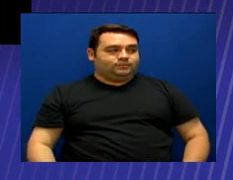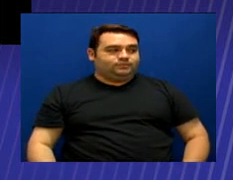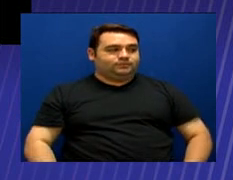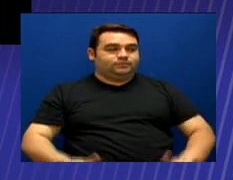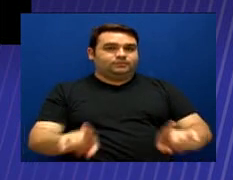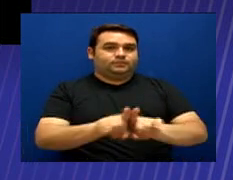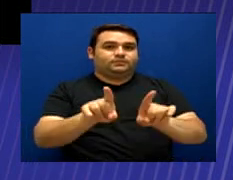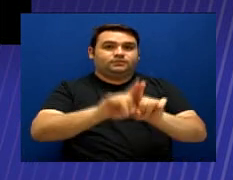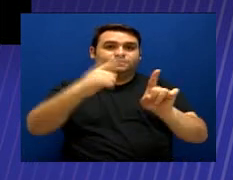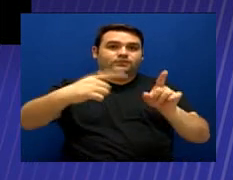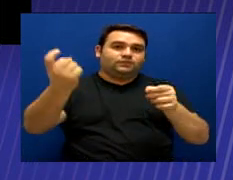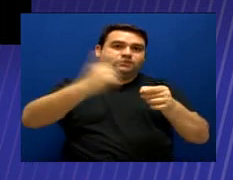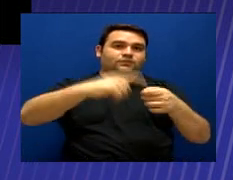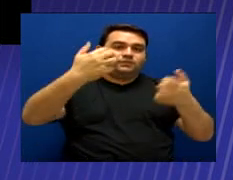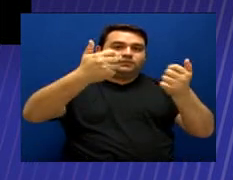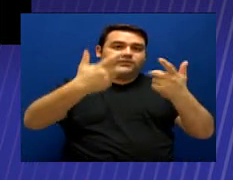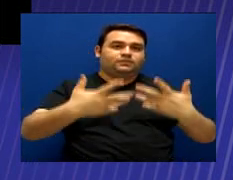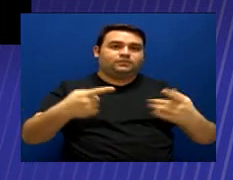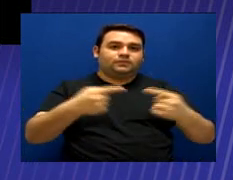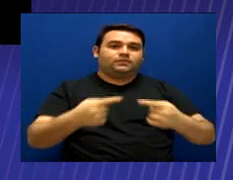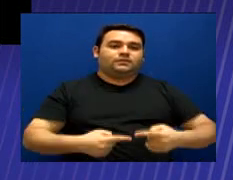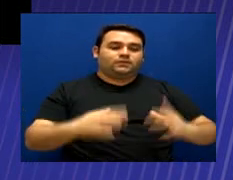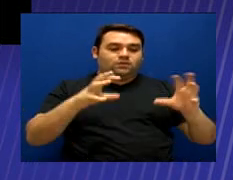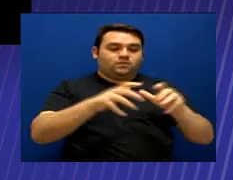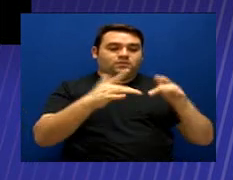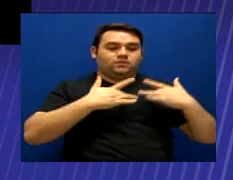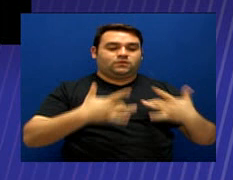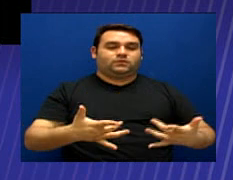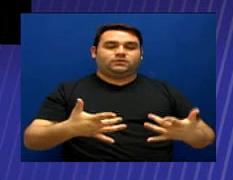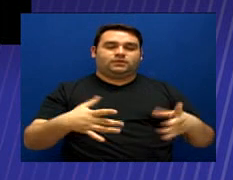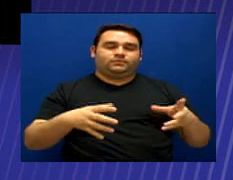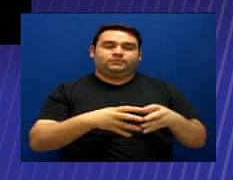E voltando um pouco a essa questão das ONGs,